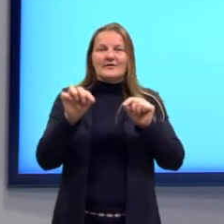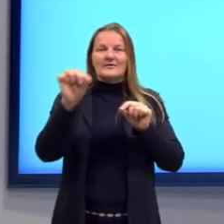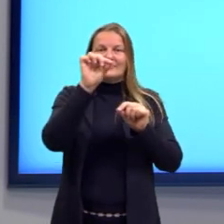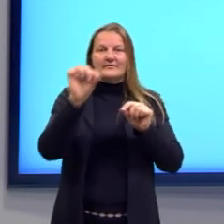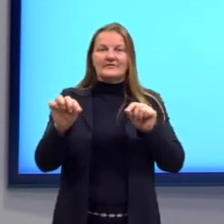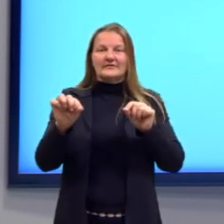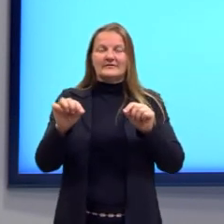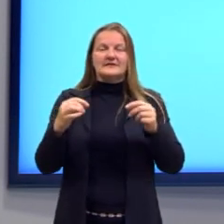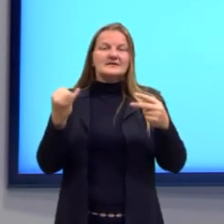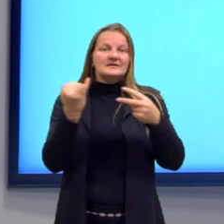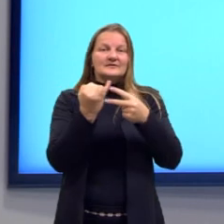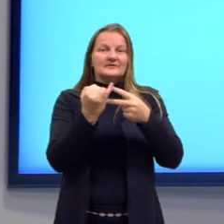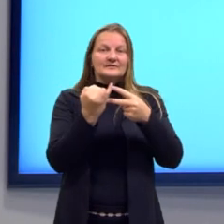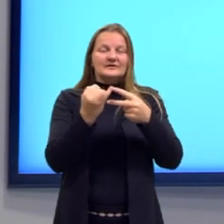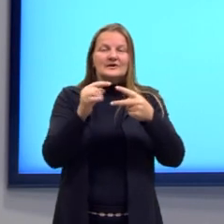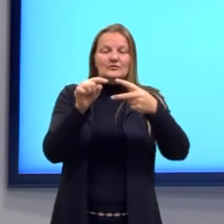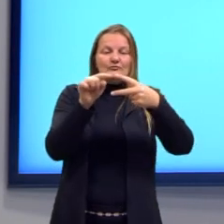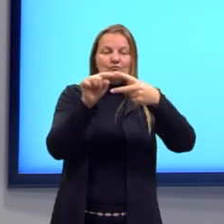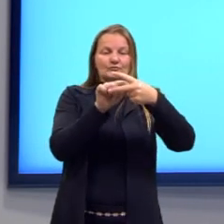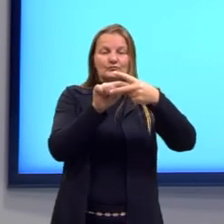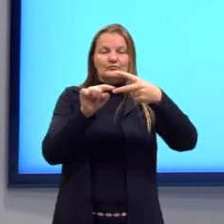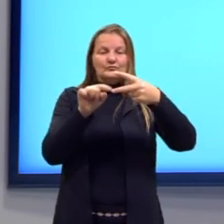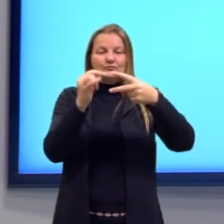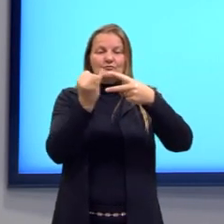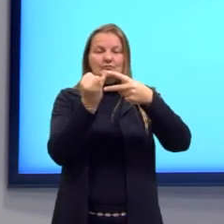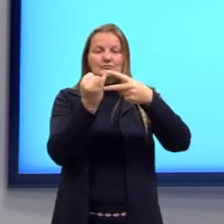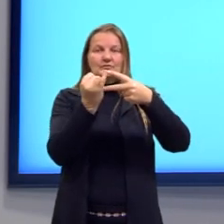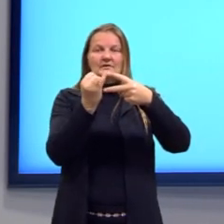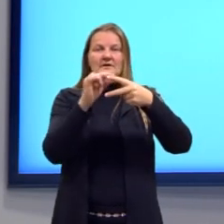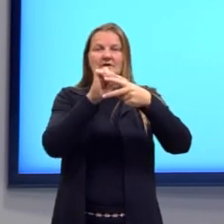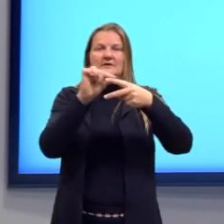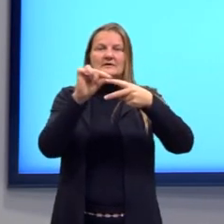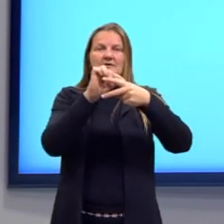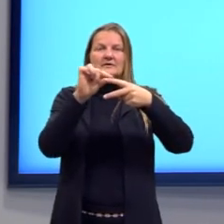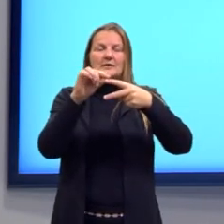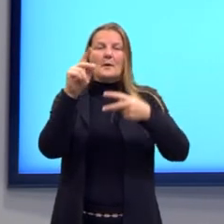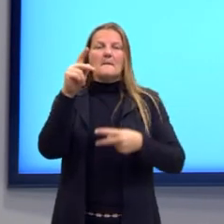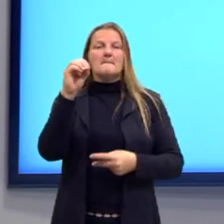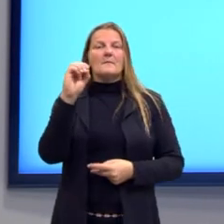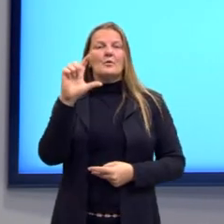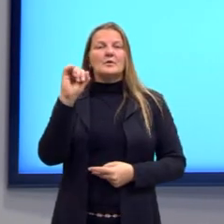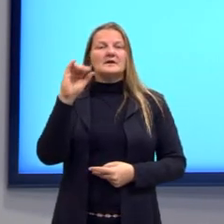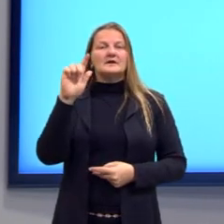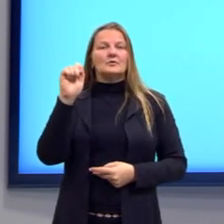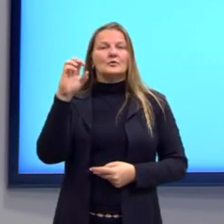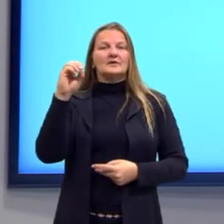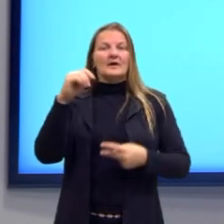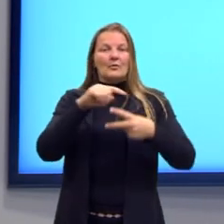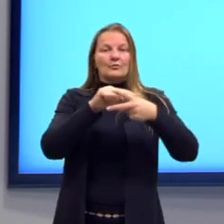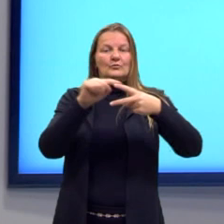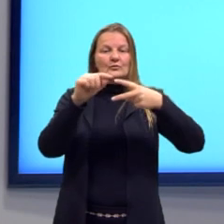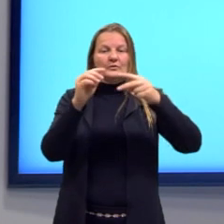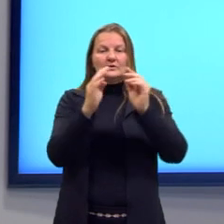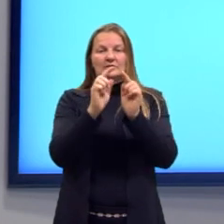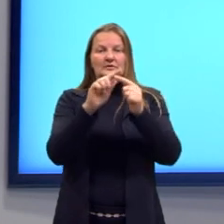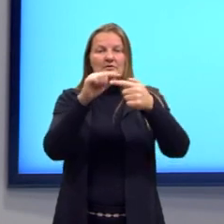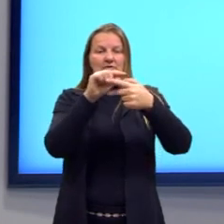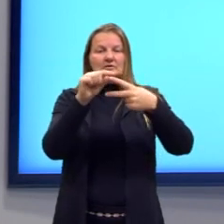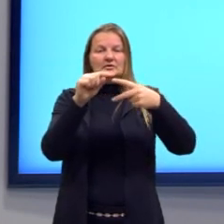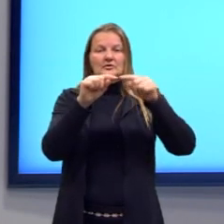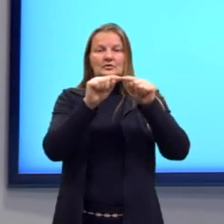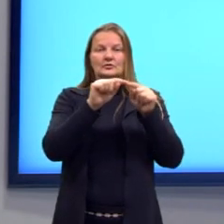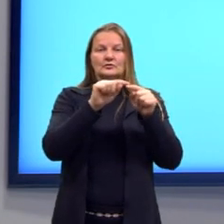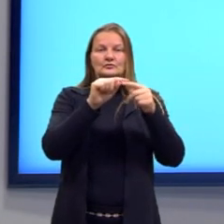lados de um polígono com seu interior ela recebe o nome de região poligonal então entre os lados nós temos uma região